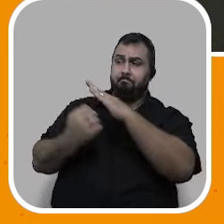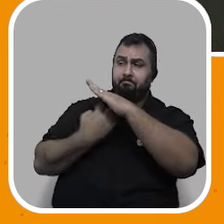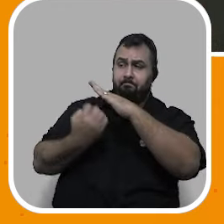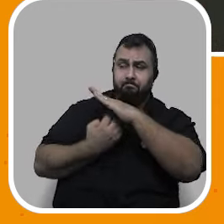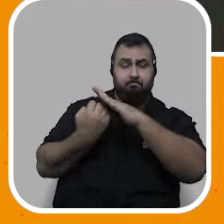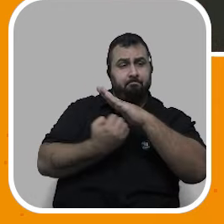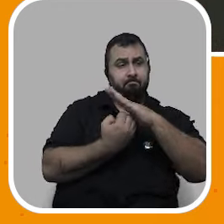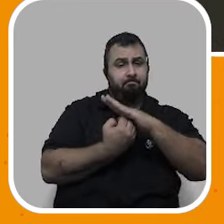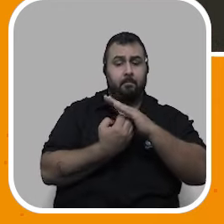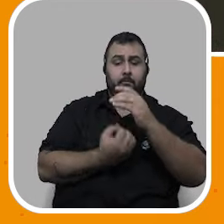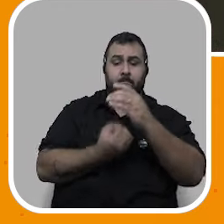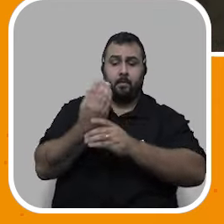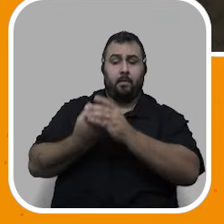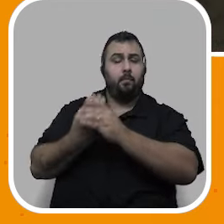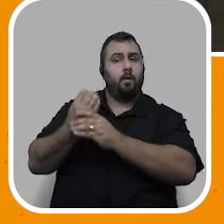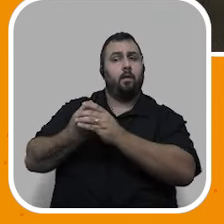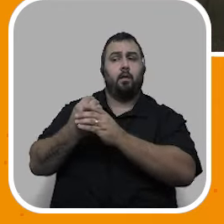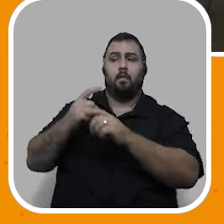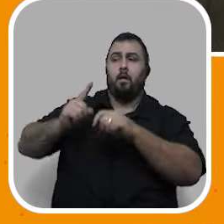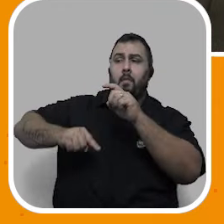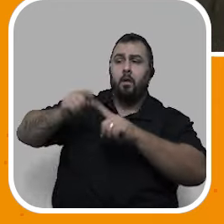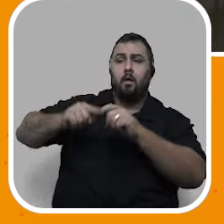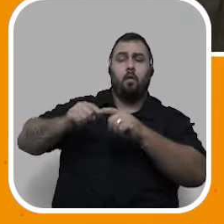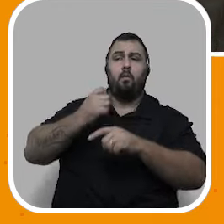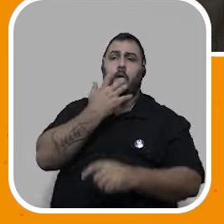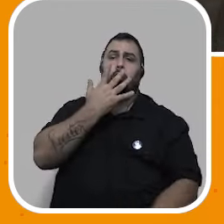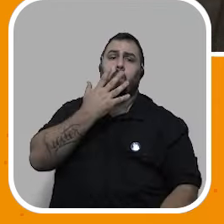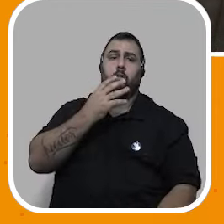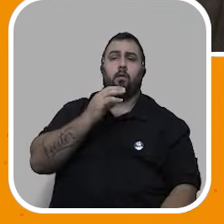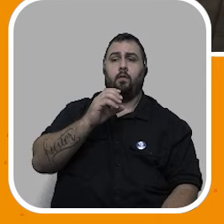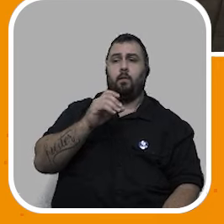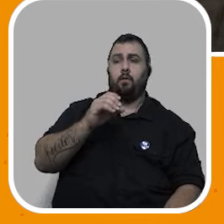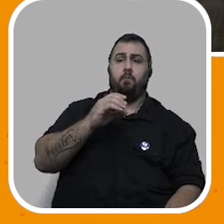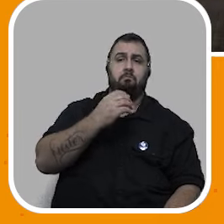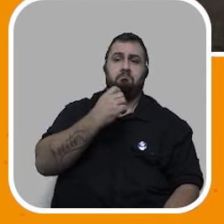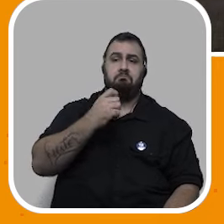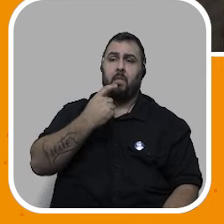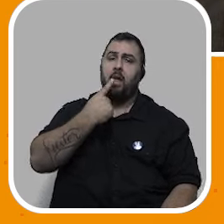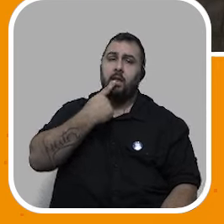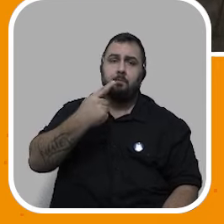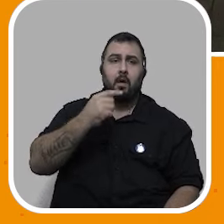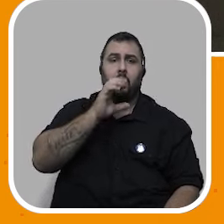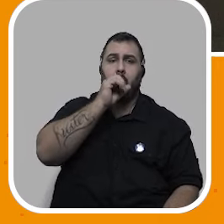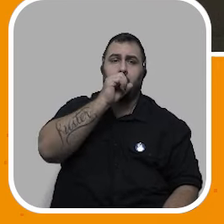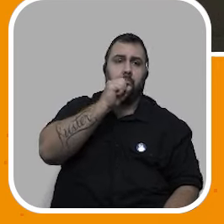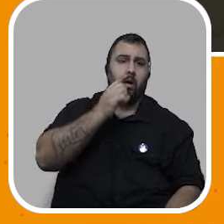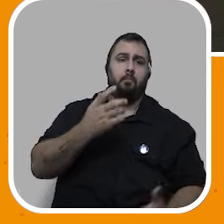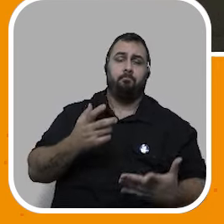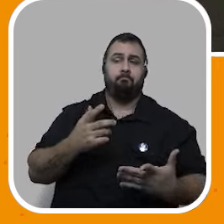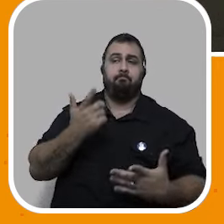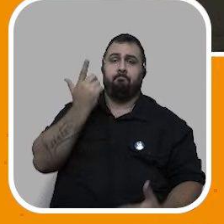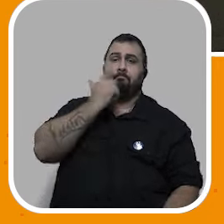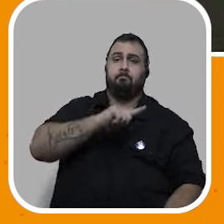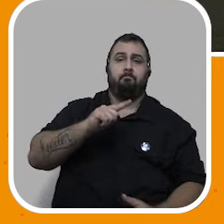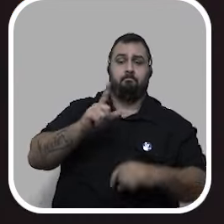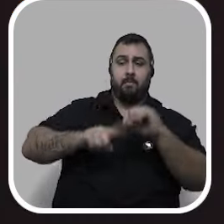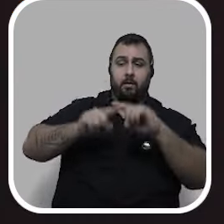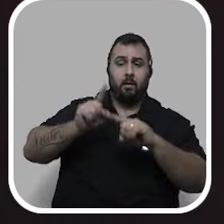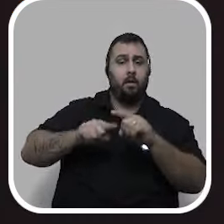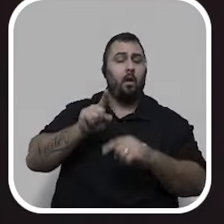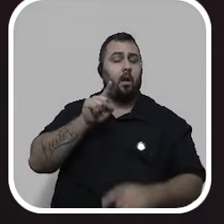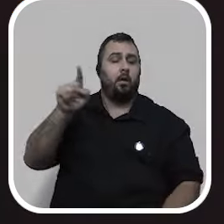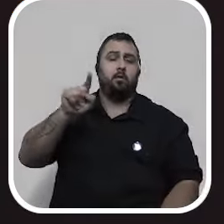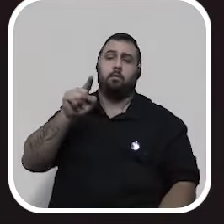né que produzem esse material com cores cítricas e uma série de cores e aí eu consegui esse material em São Paulo e